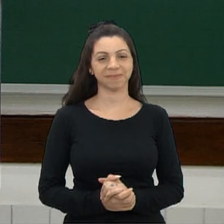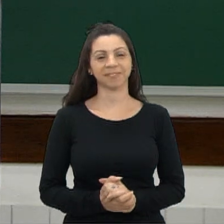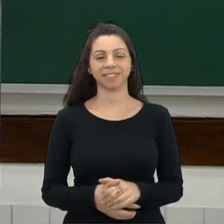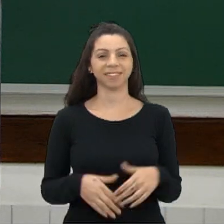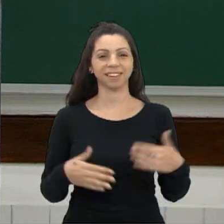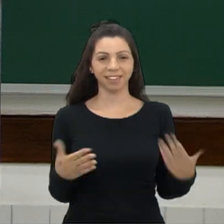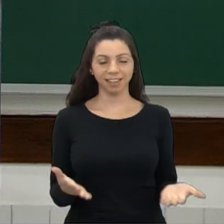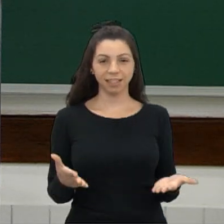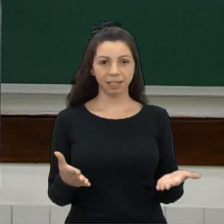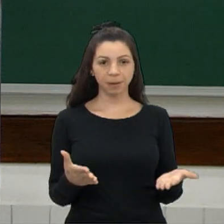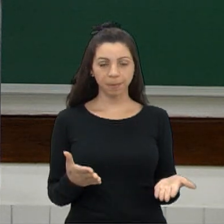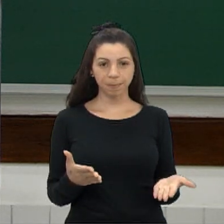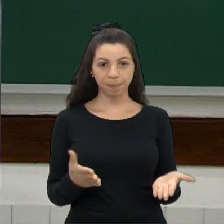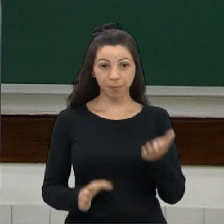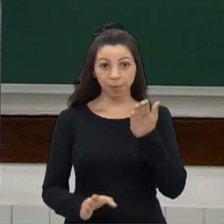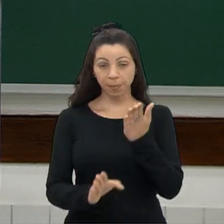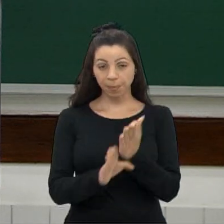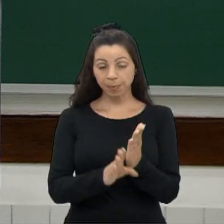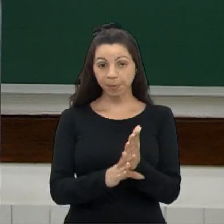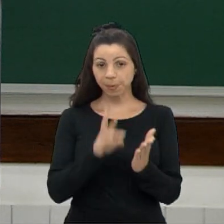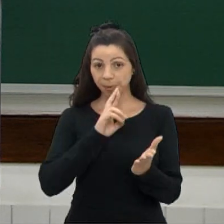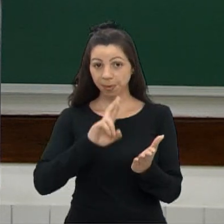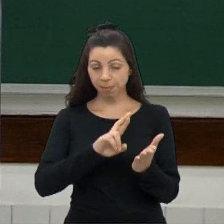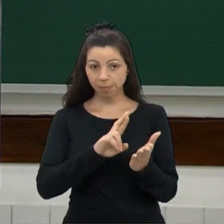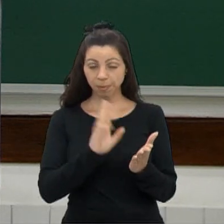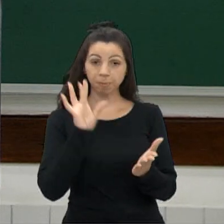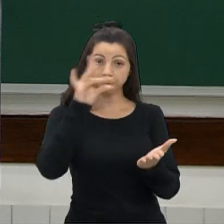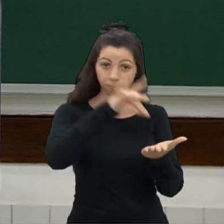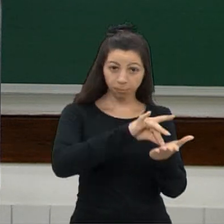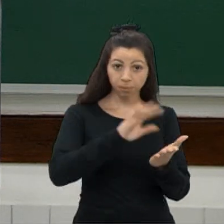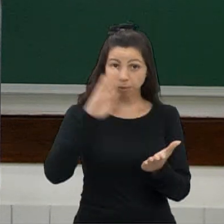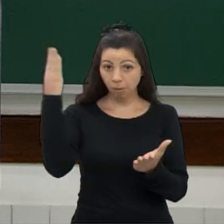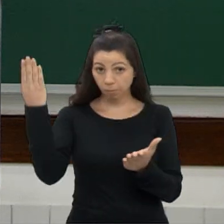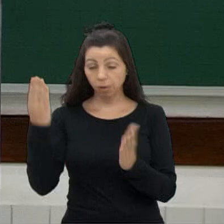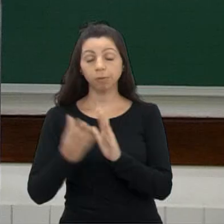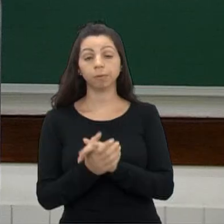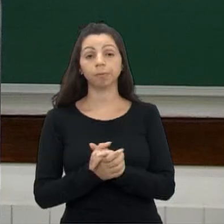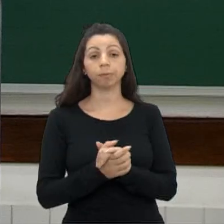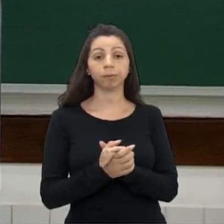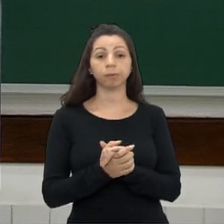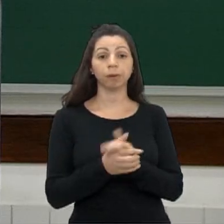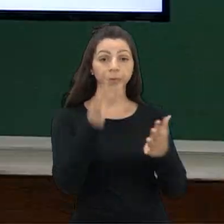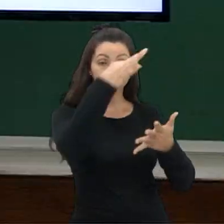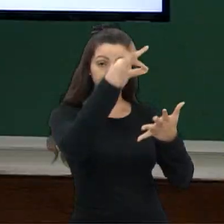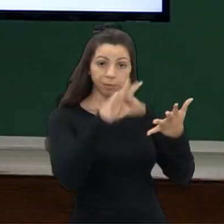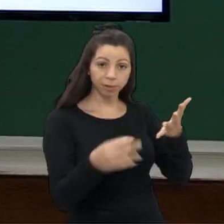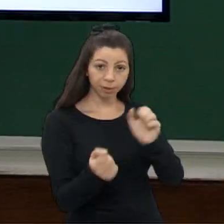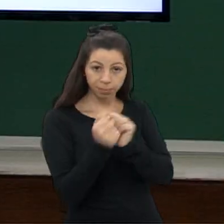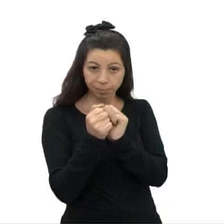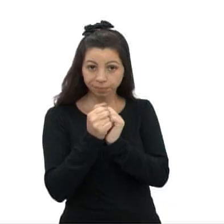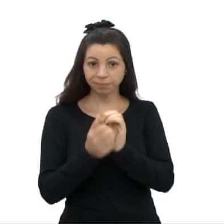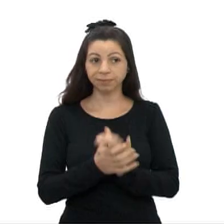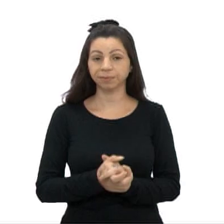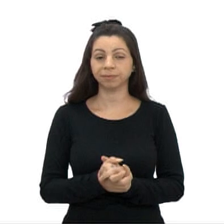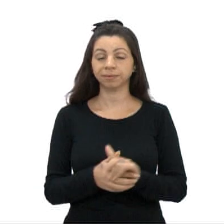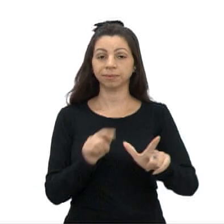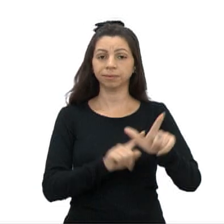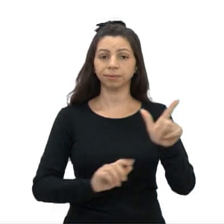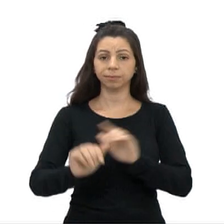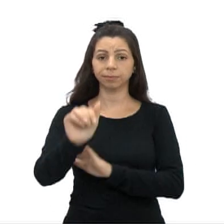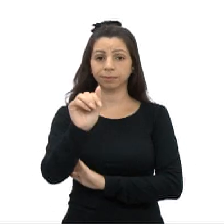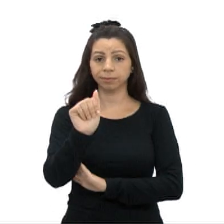Então, fez as suas respostas? Marcou verdadeiro ou falso? Venha comigo e confira. Letra